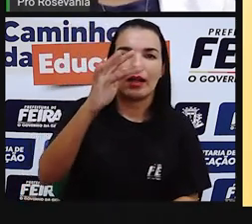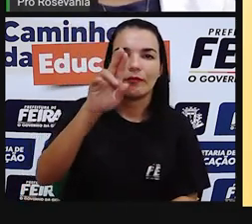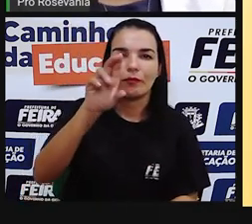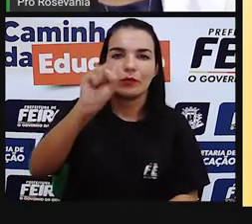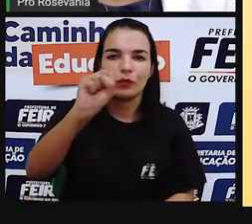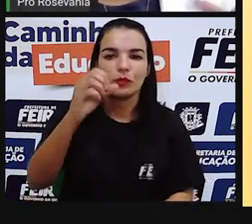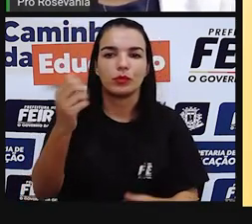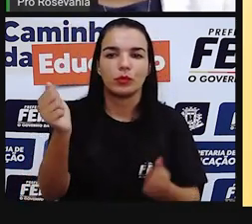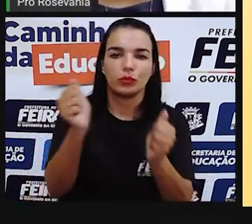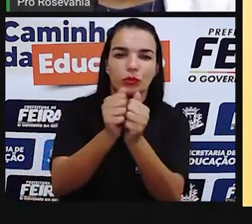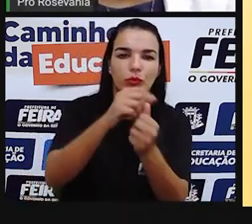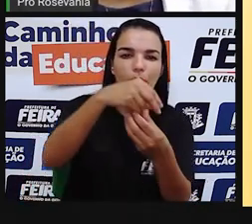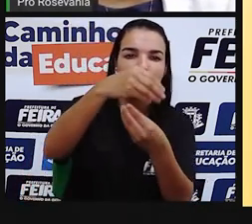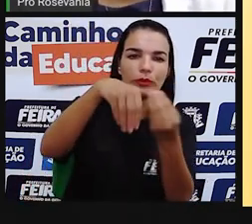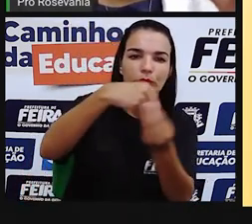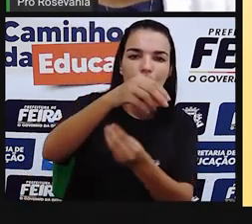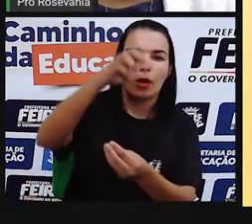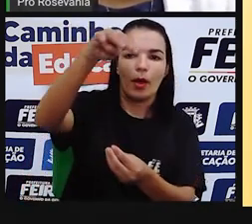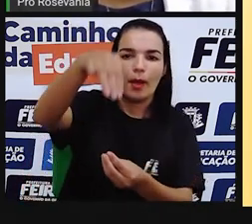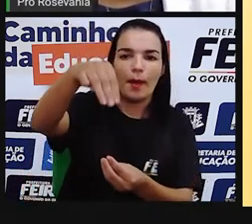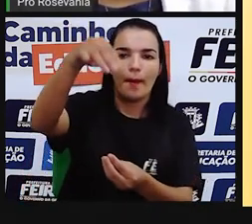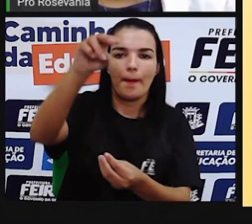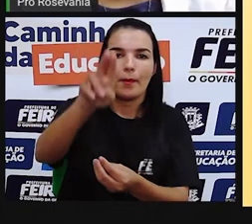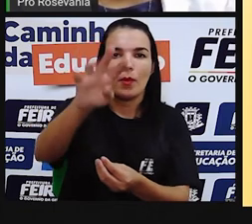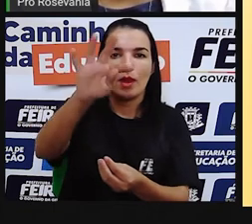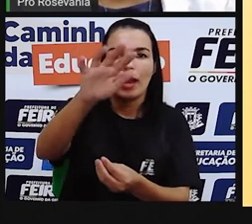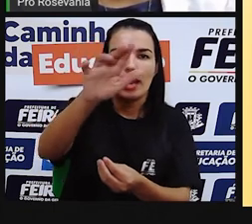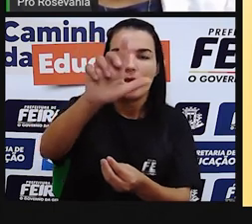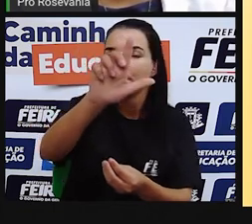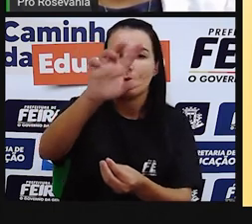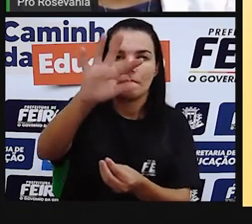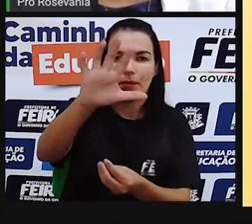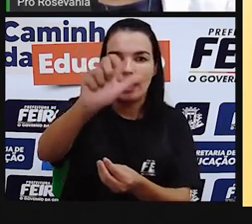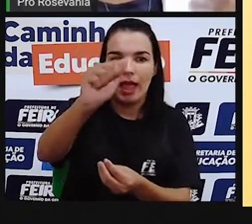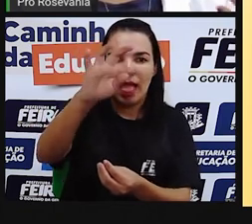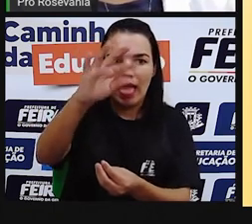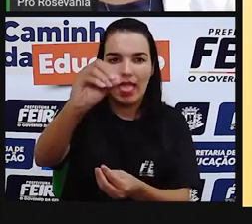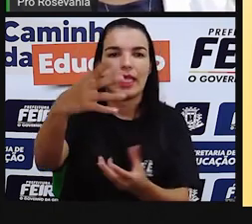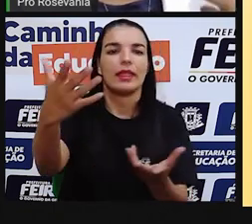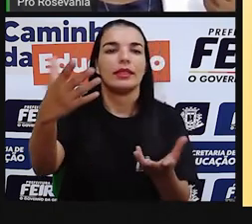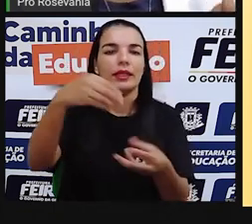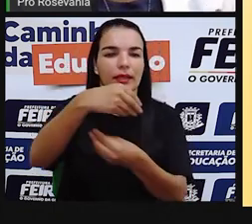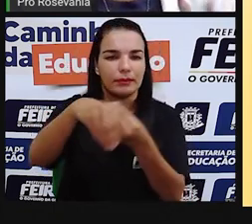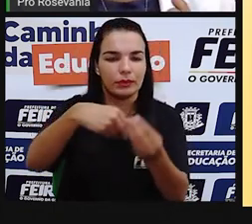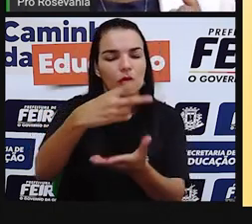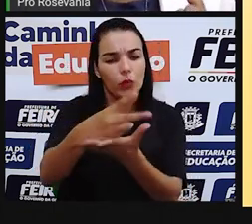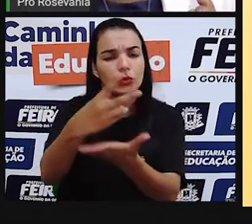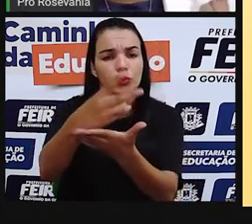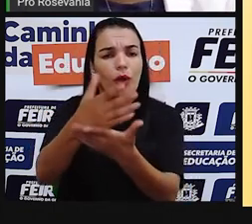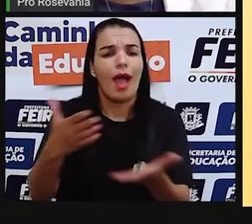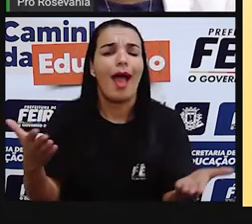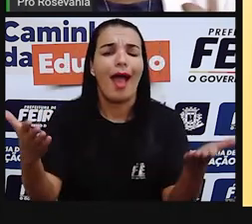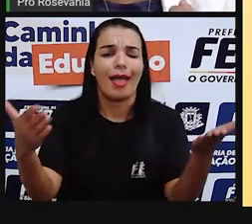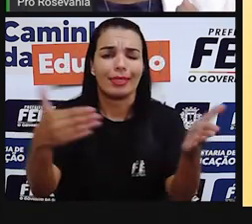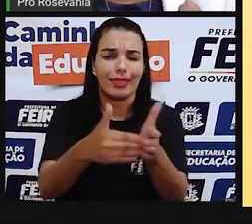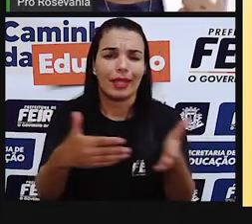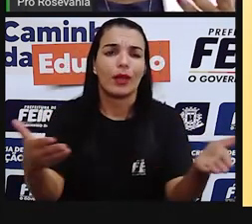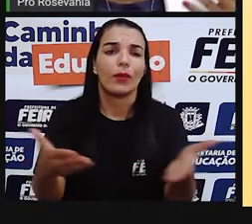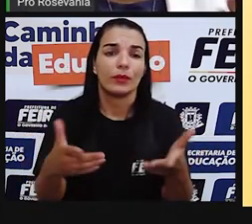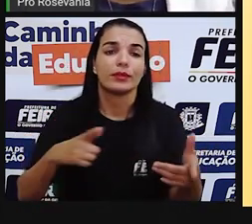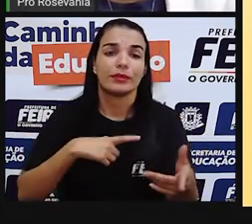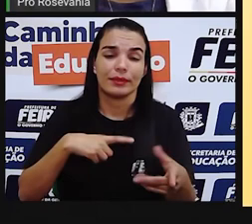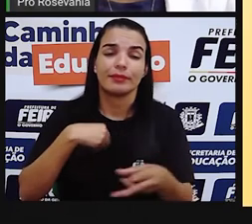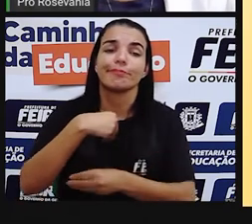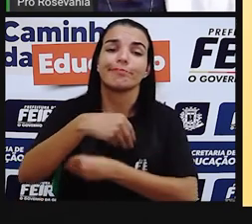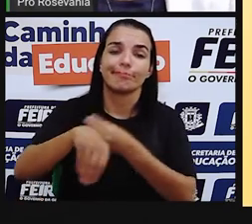cafuso, o cafuso com o mulato, assim sucessivamente. A gente continua misturando até hoje, e é isso que dá essa característica, né, da gente, que a